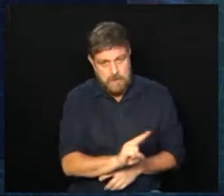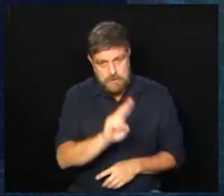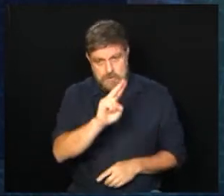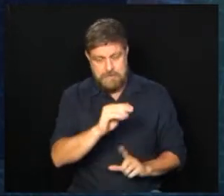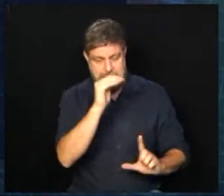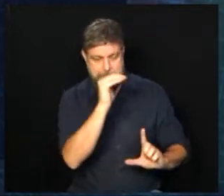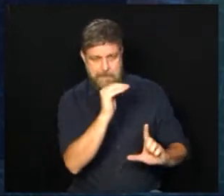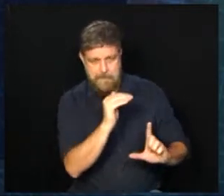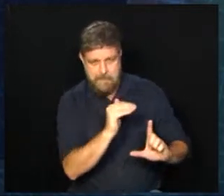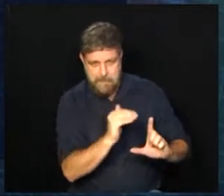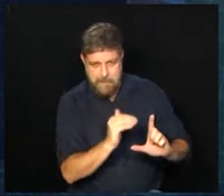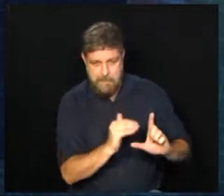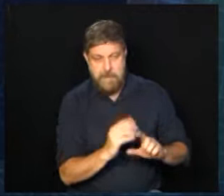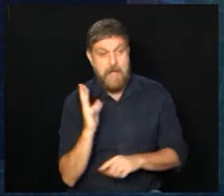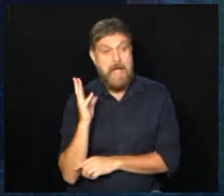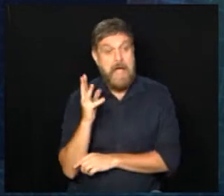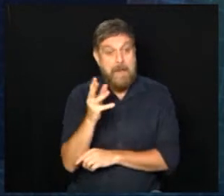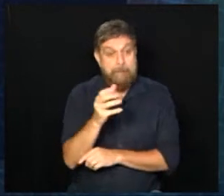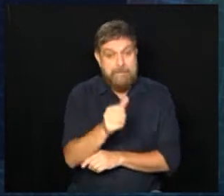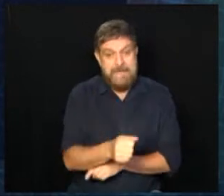30.378, Americana,